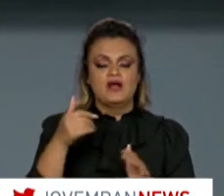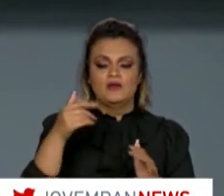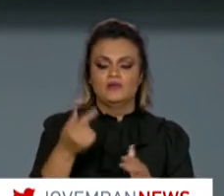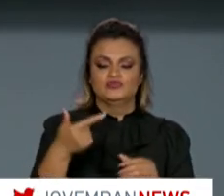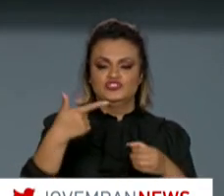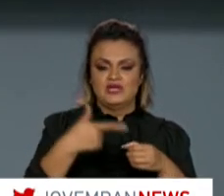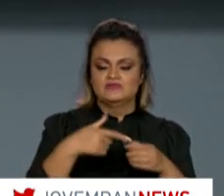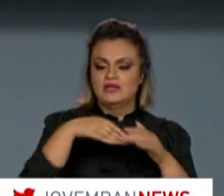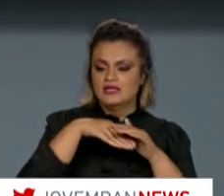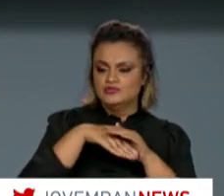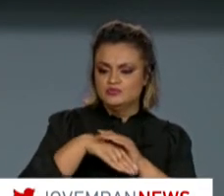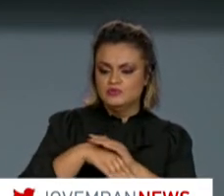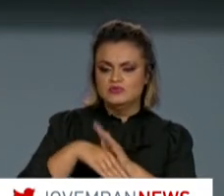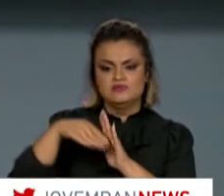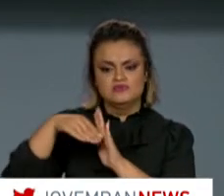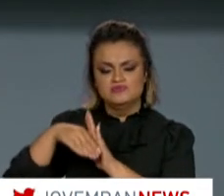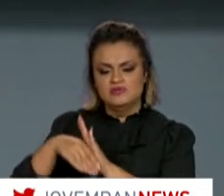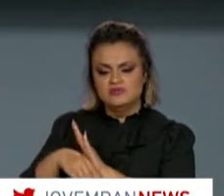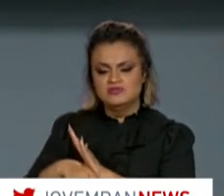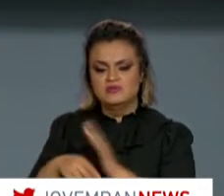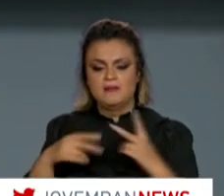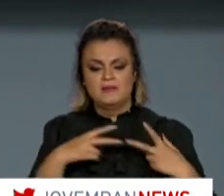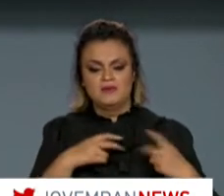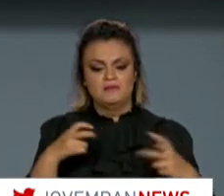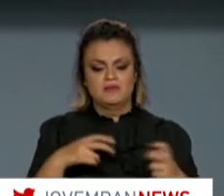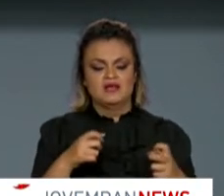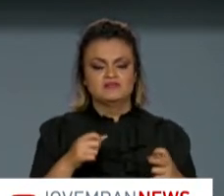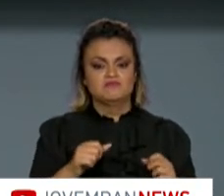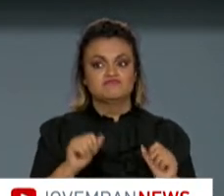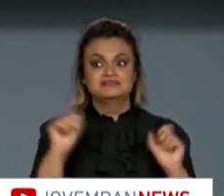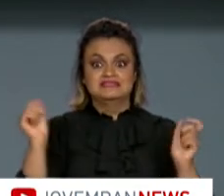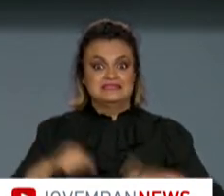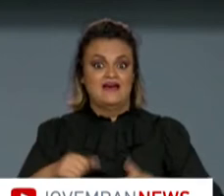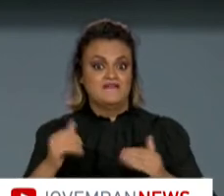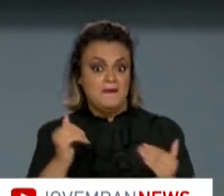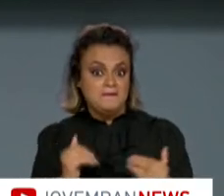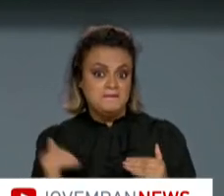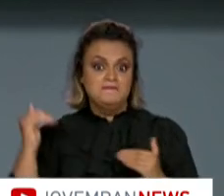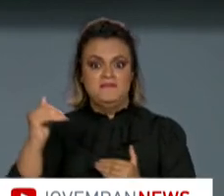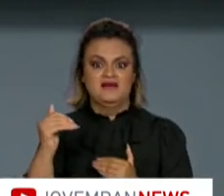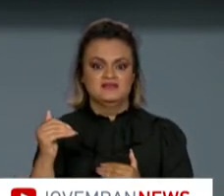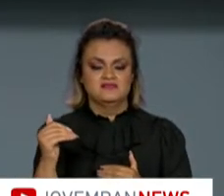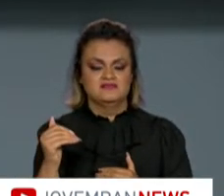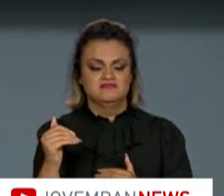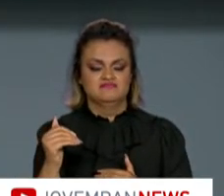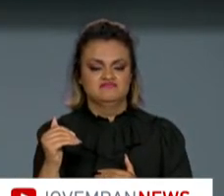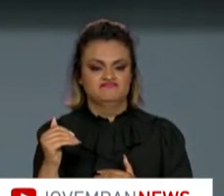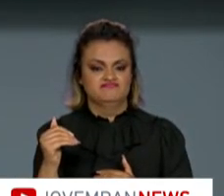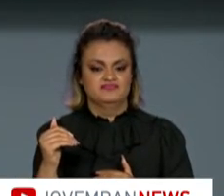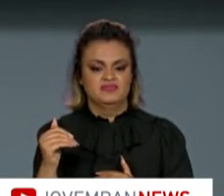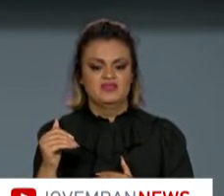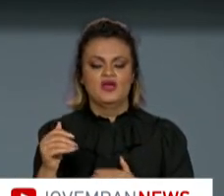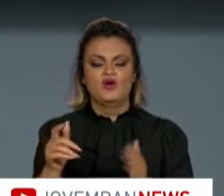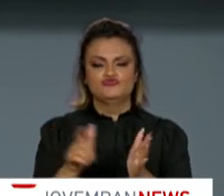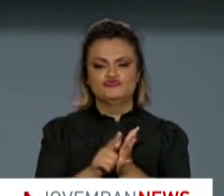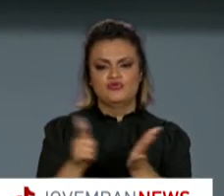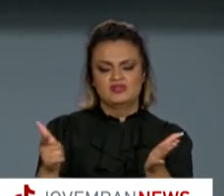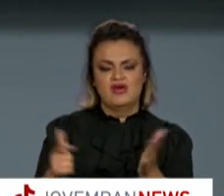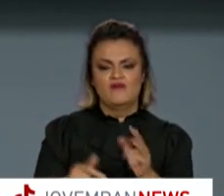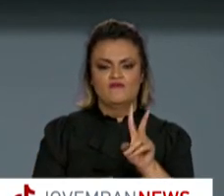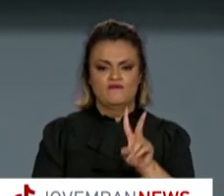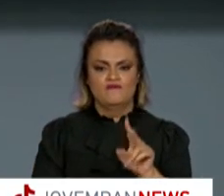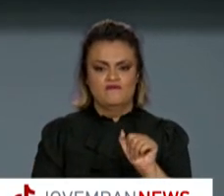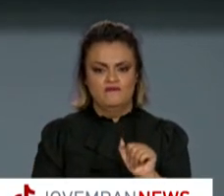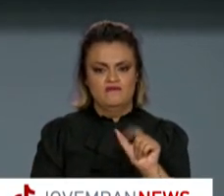preço dos combustíveis pela Petrobras pudesse ser maior do que a que foi anunciada hoje. O jornal Valor Econômico chegou